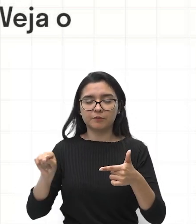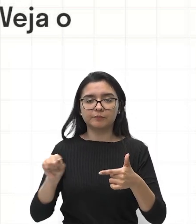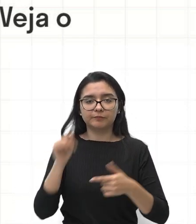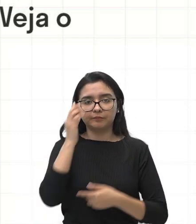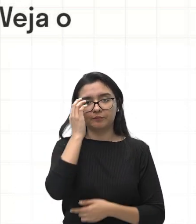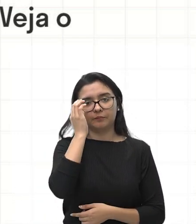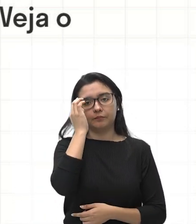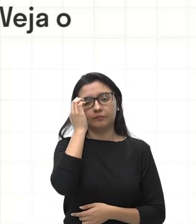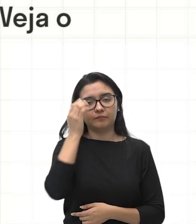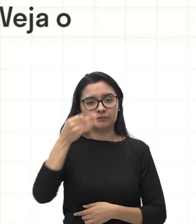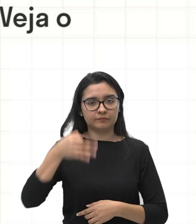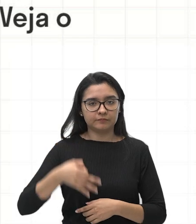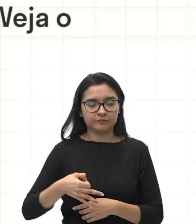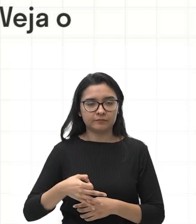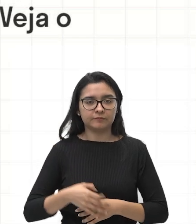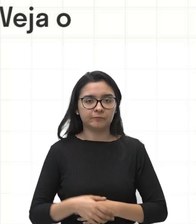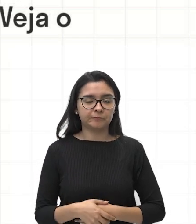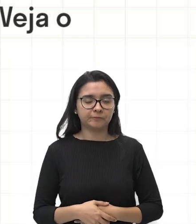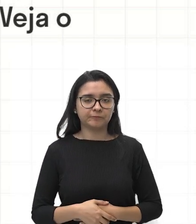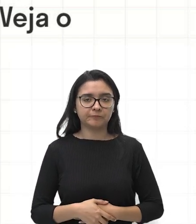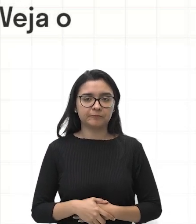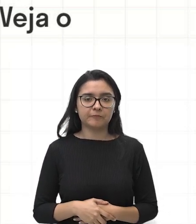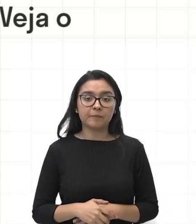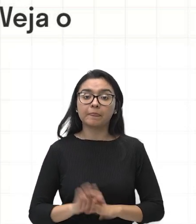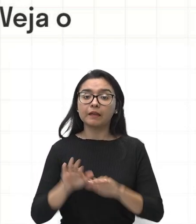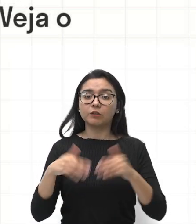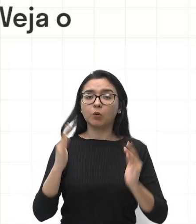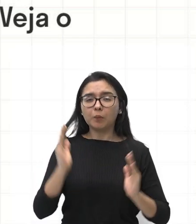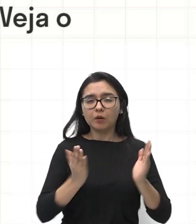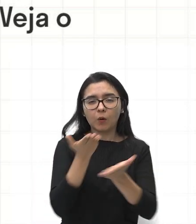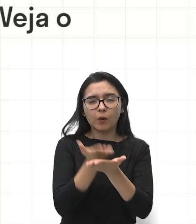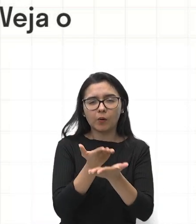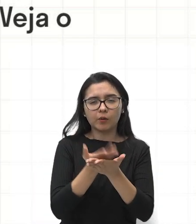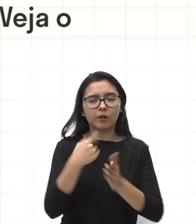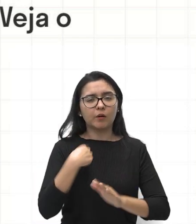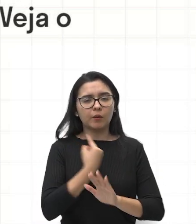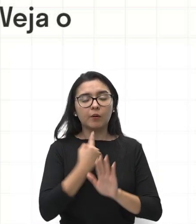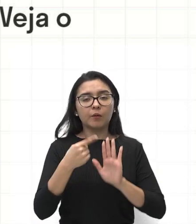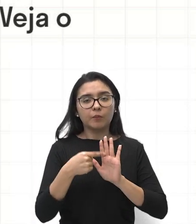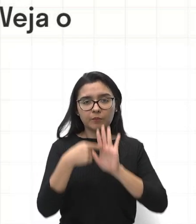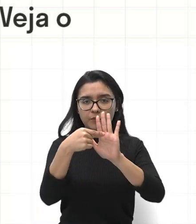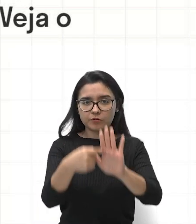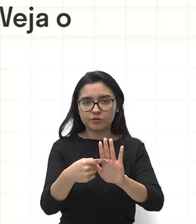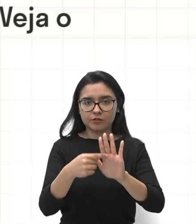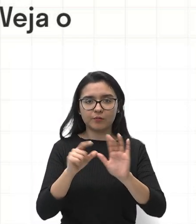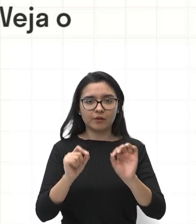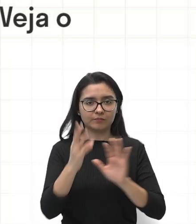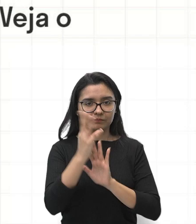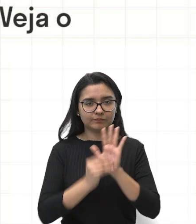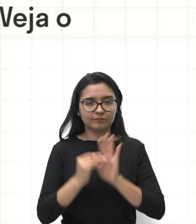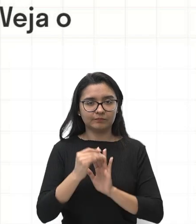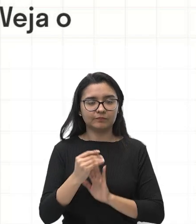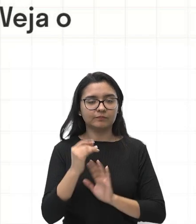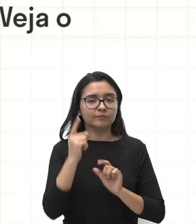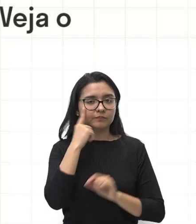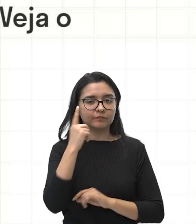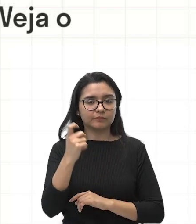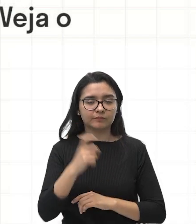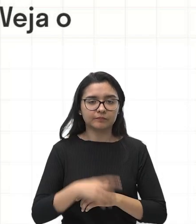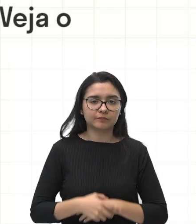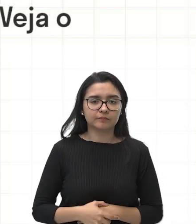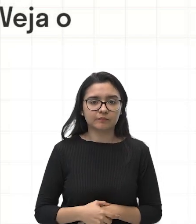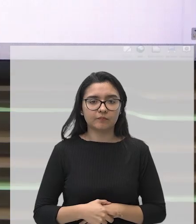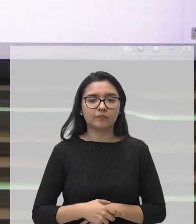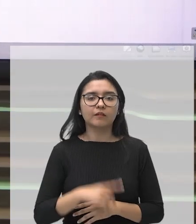divisão. Certo? E aí, durante as aulas, o professor mostrou para você uma coisa muito interessante. Quando nós tratamos